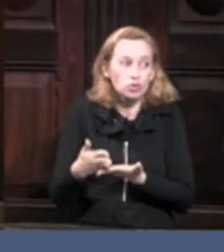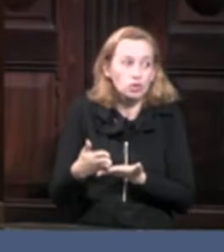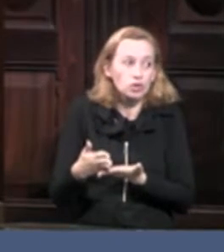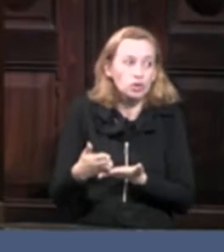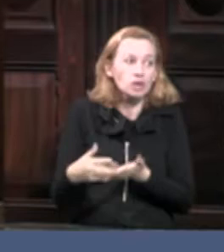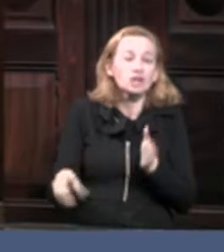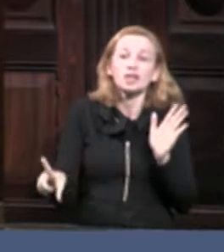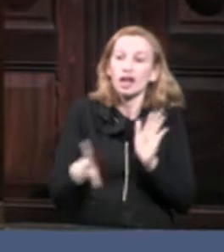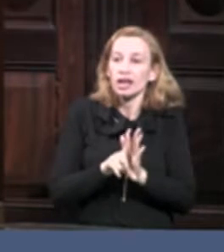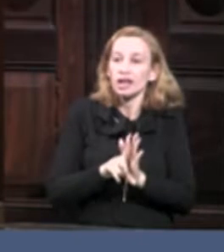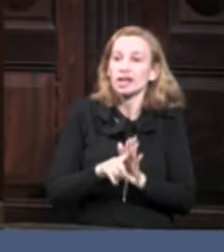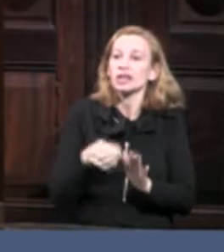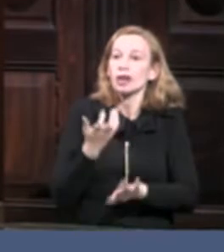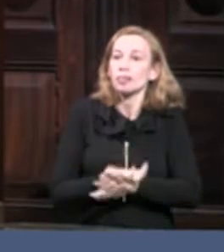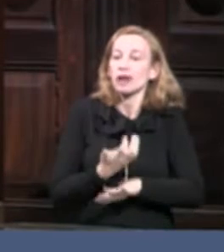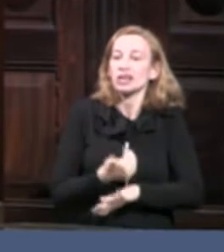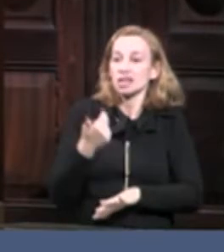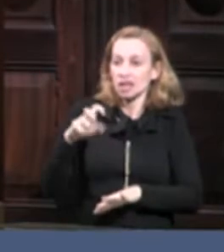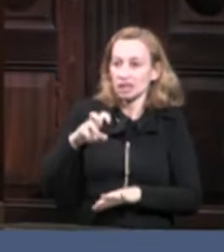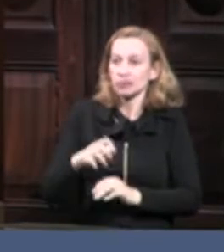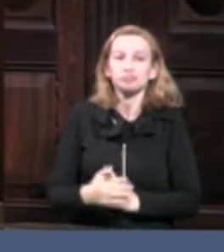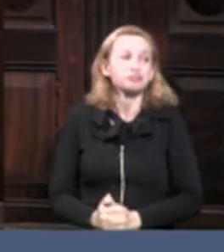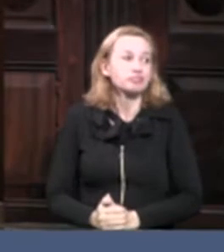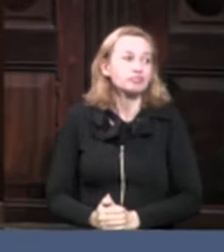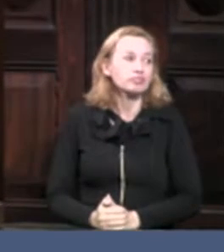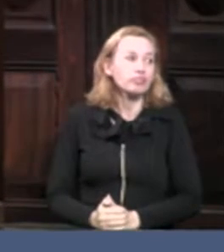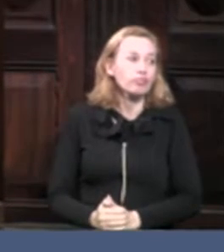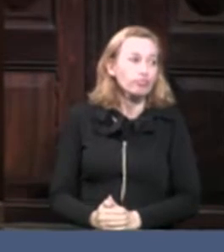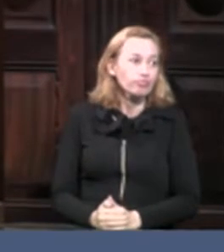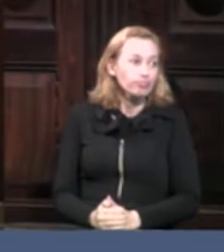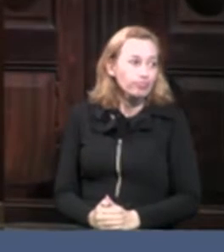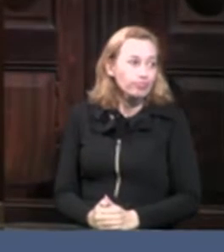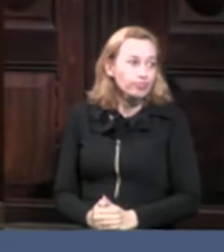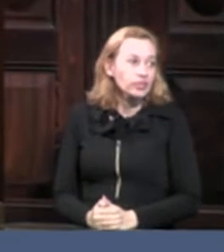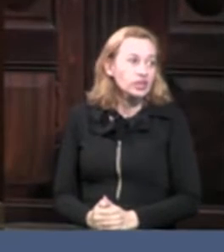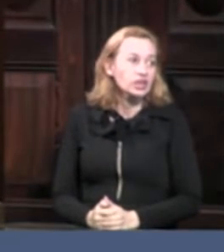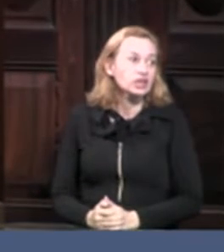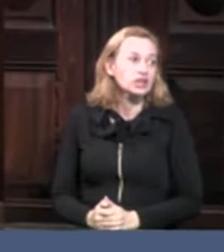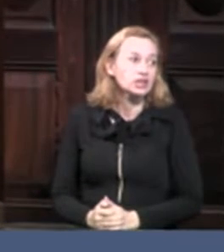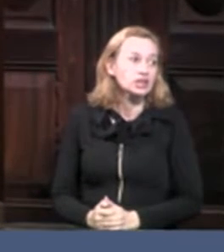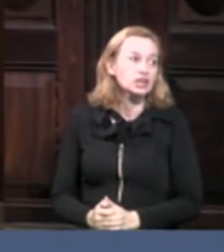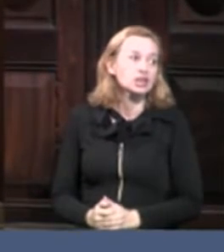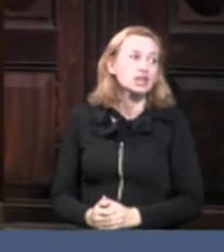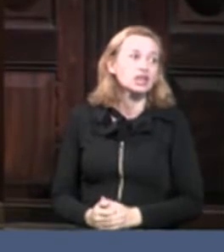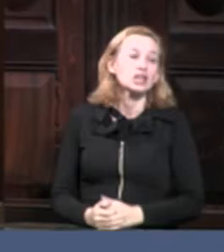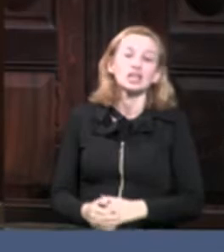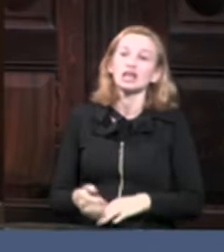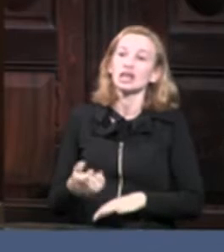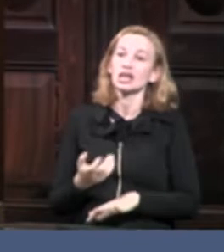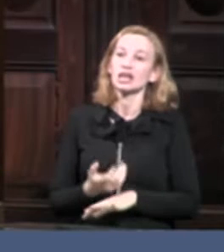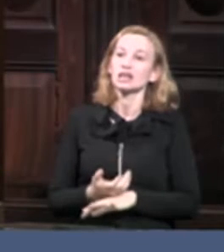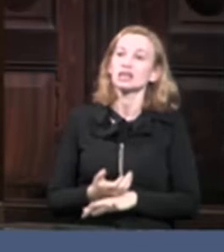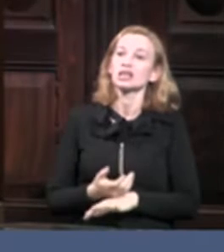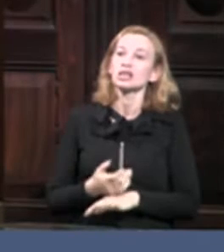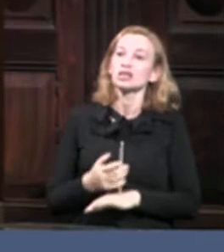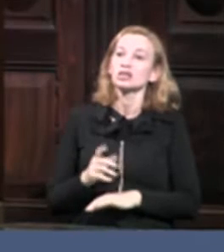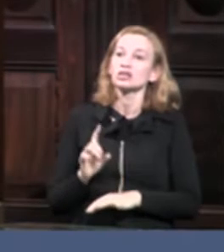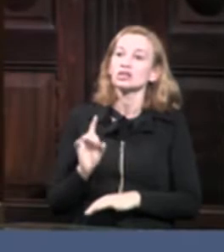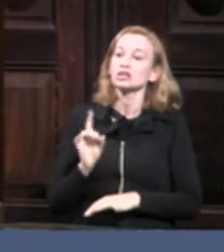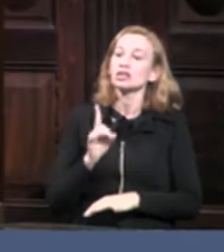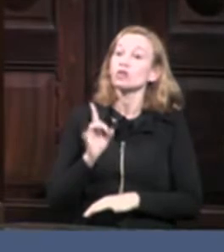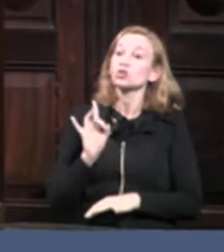Lei Charitas-Praça 15. Essa é uma lei fundamental para a mobilidade urbana, não só de Niterói, mas de toda a